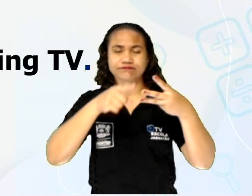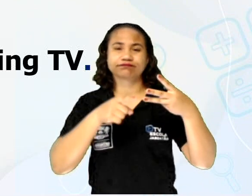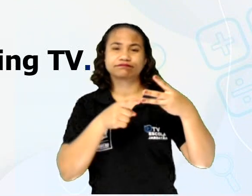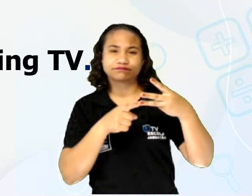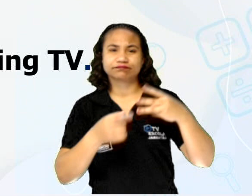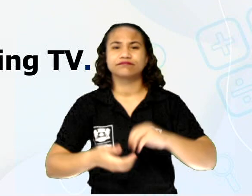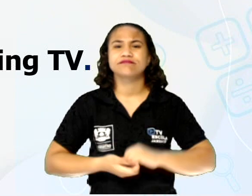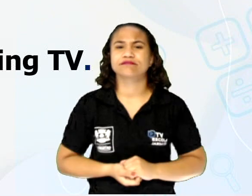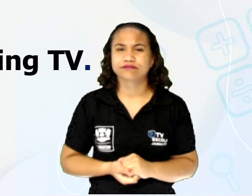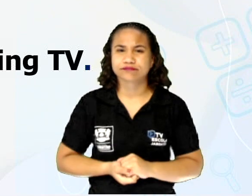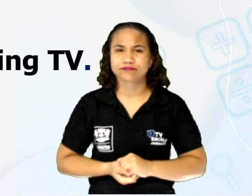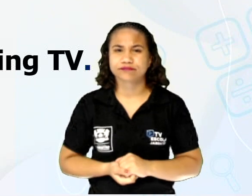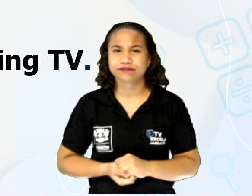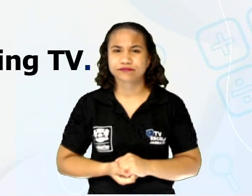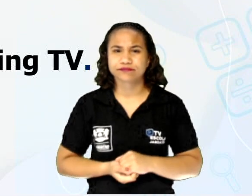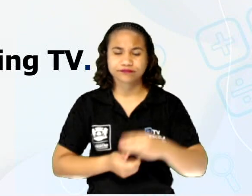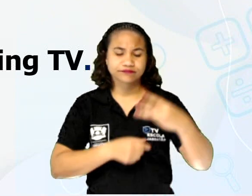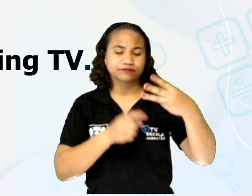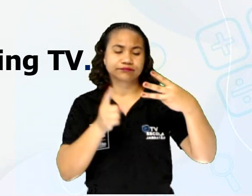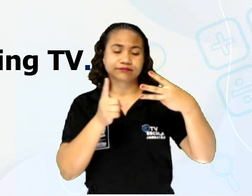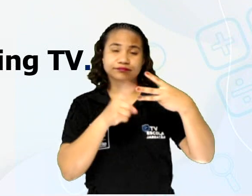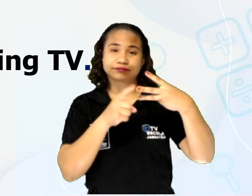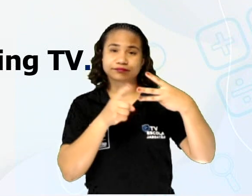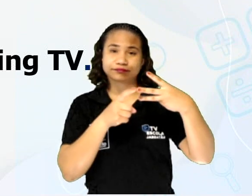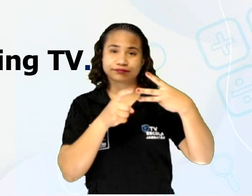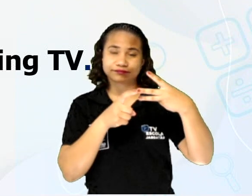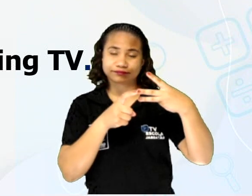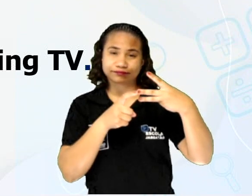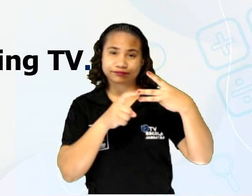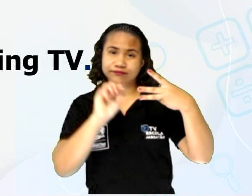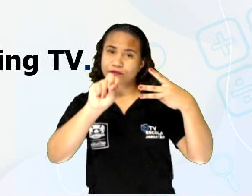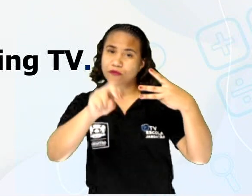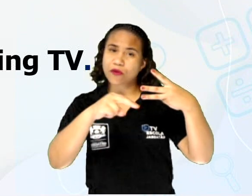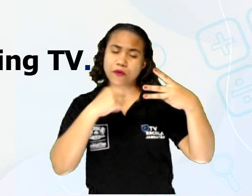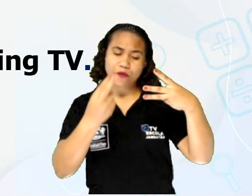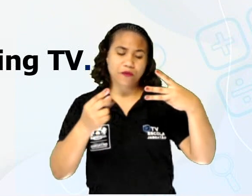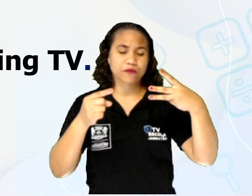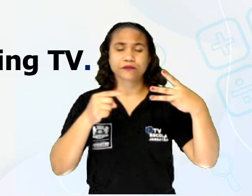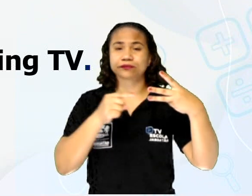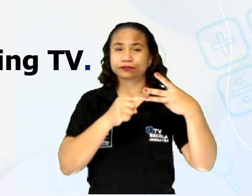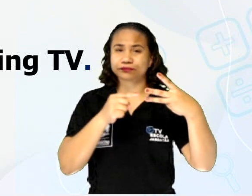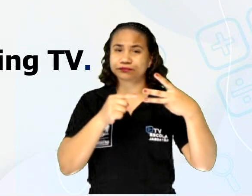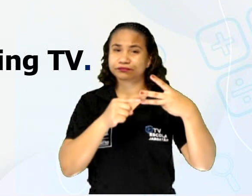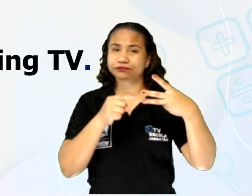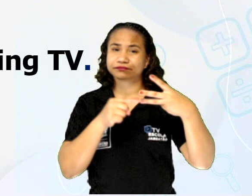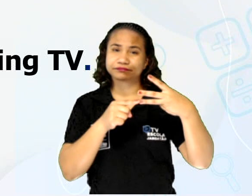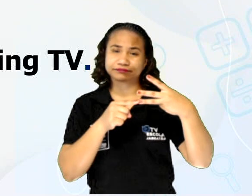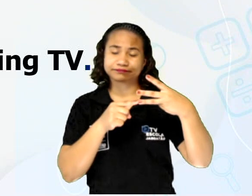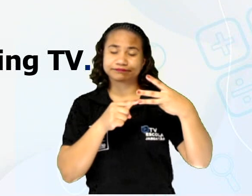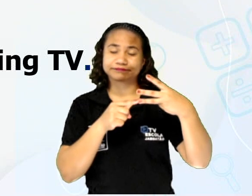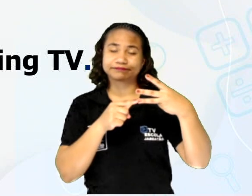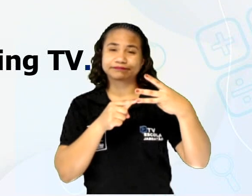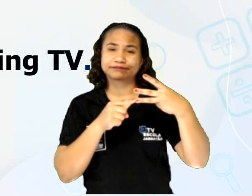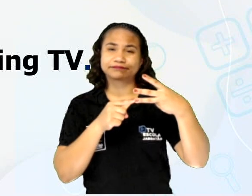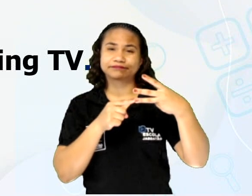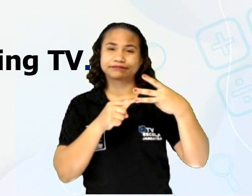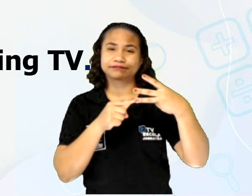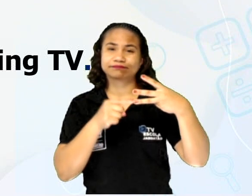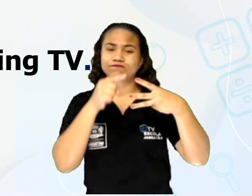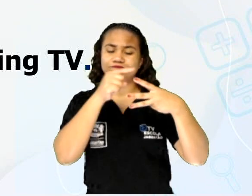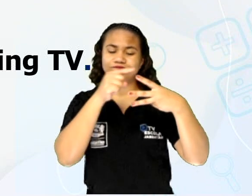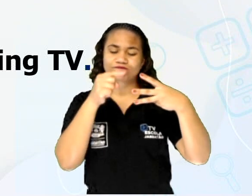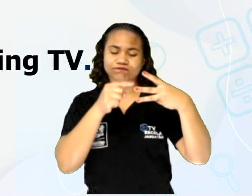TV. Renato isn't watching TV. Ou Renato not is watching